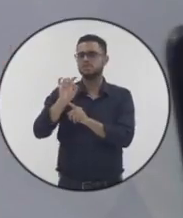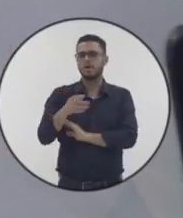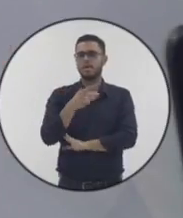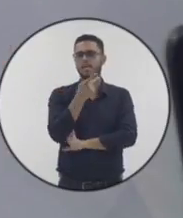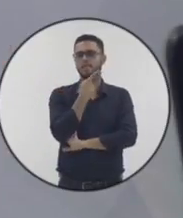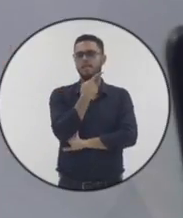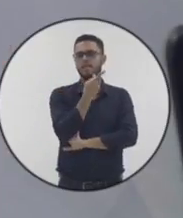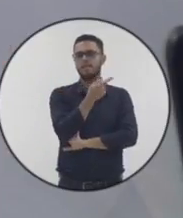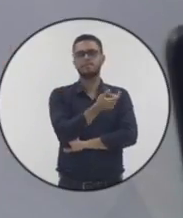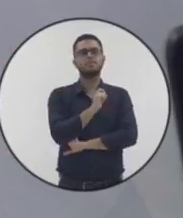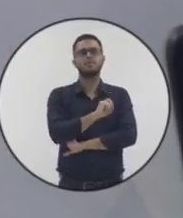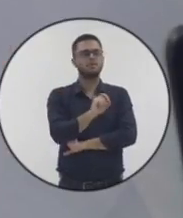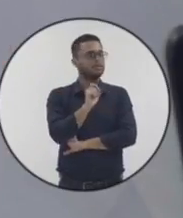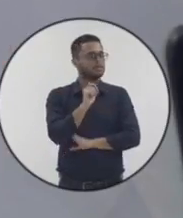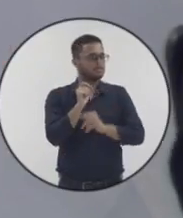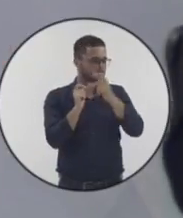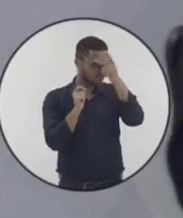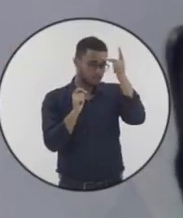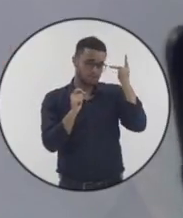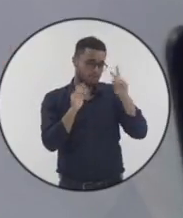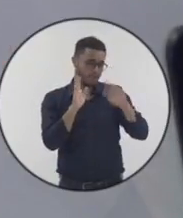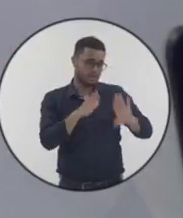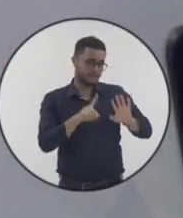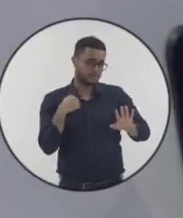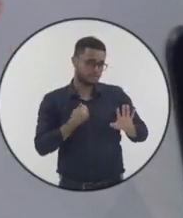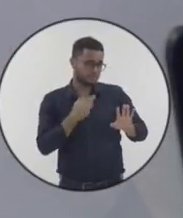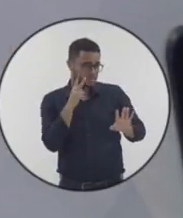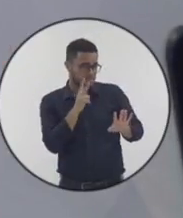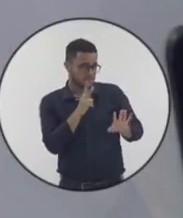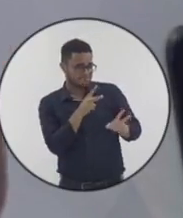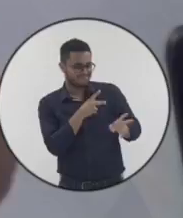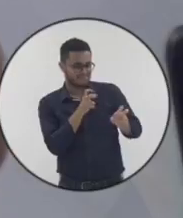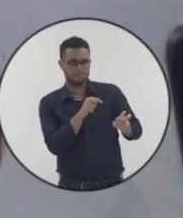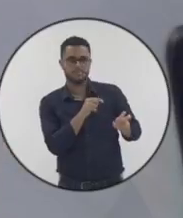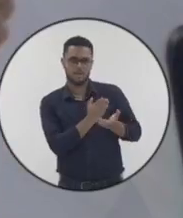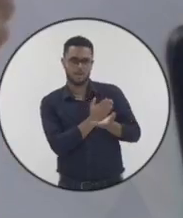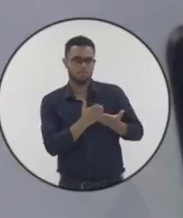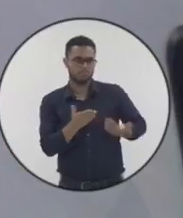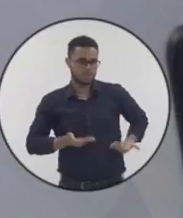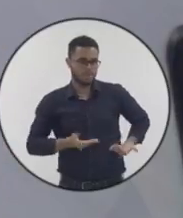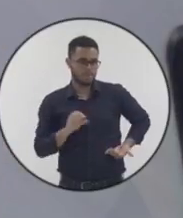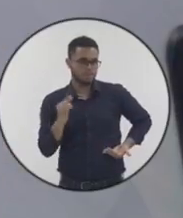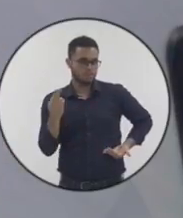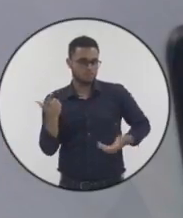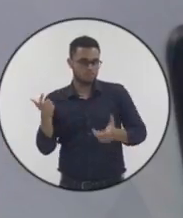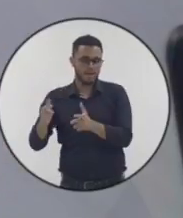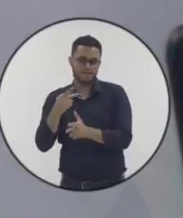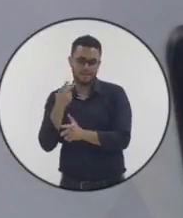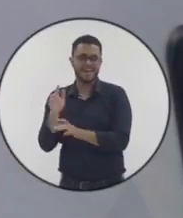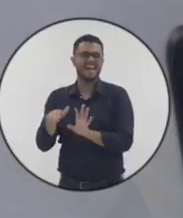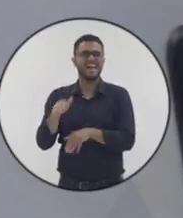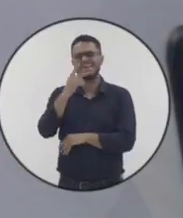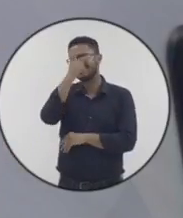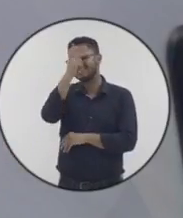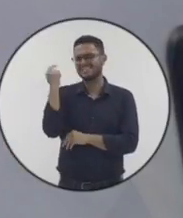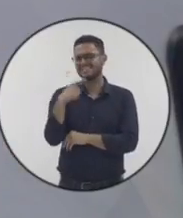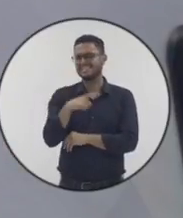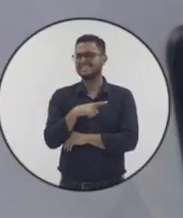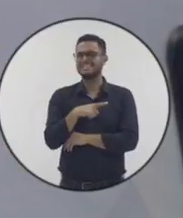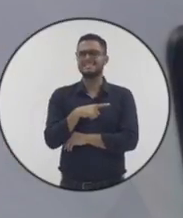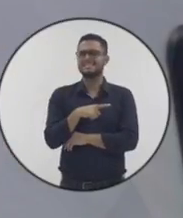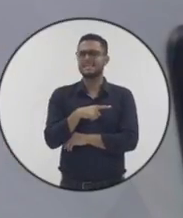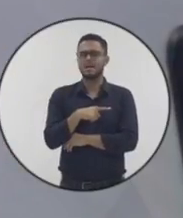né, de que as pessoas, muitas vezes a gente percebe isso nos serviços ou em alguns lugares que vai falar, as pessoas têm uma necessidade